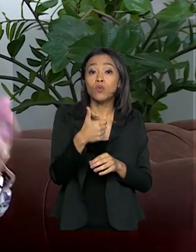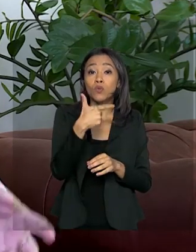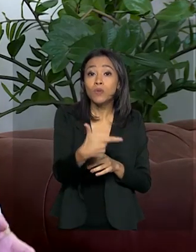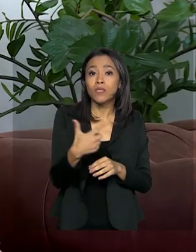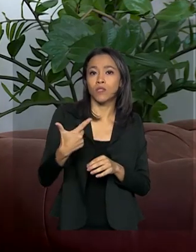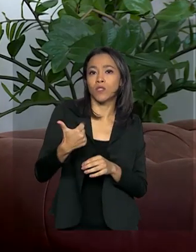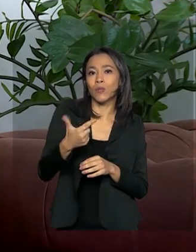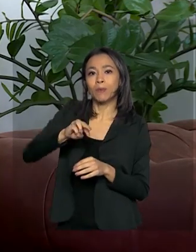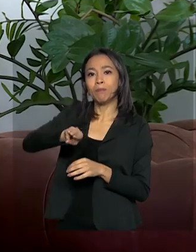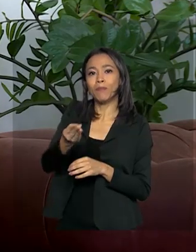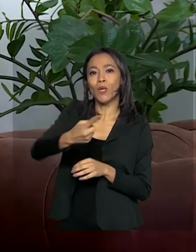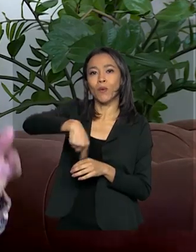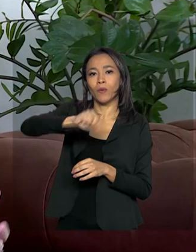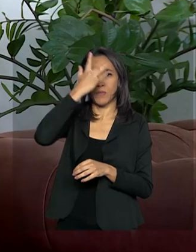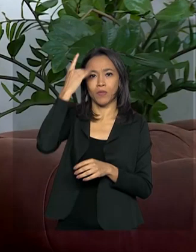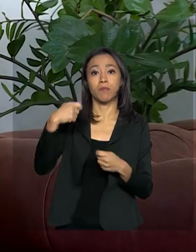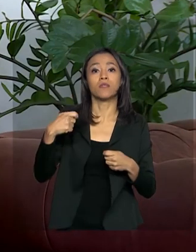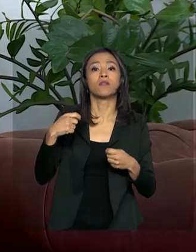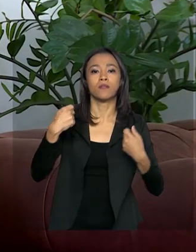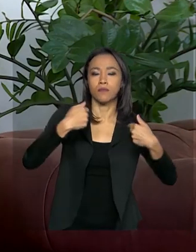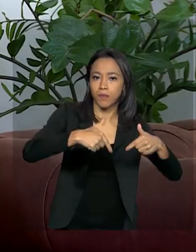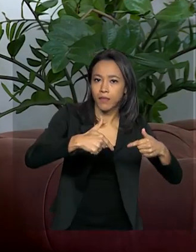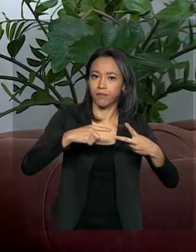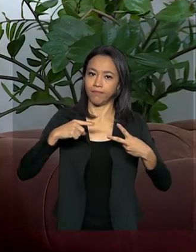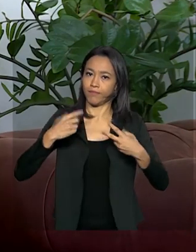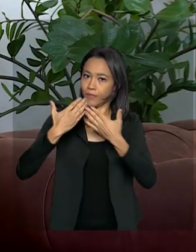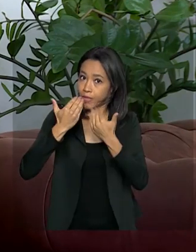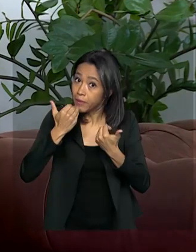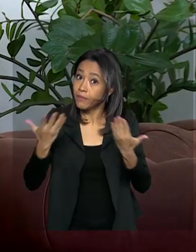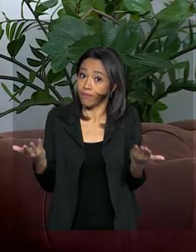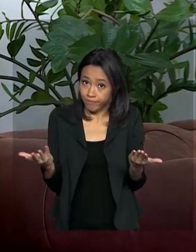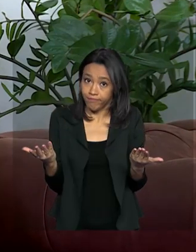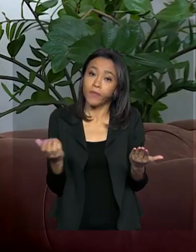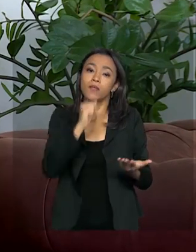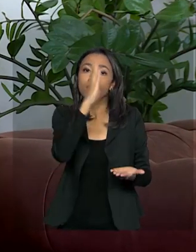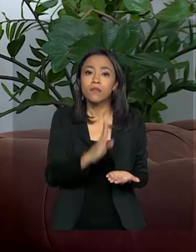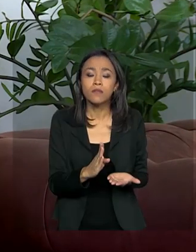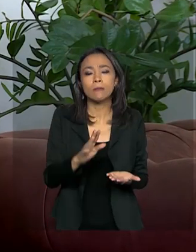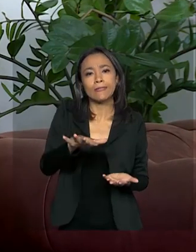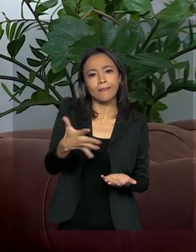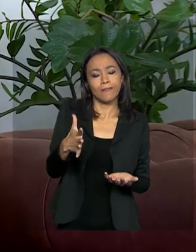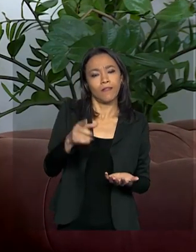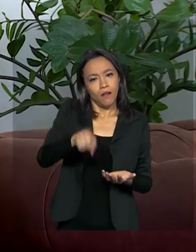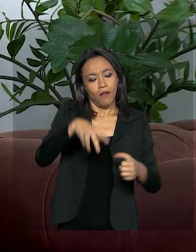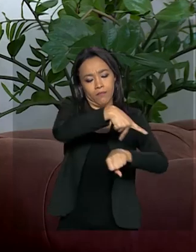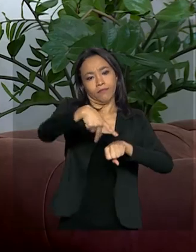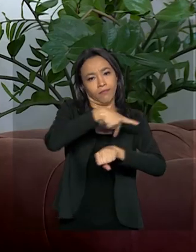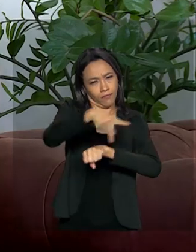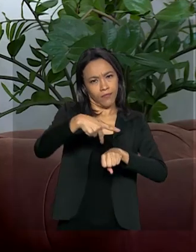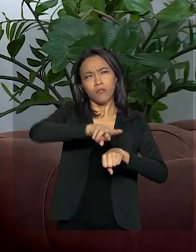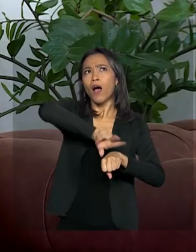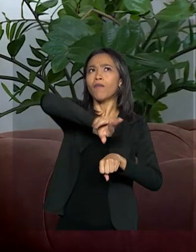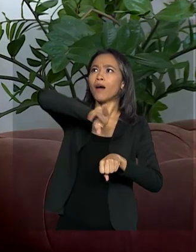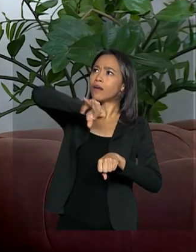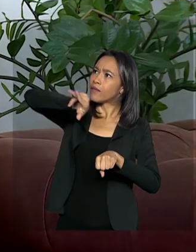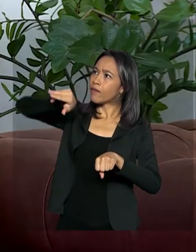pessoas que precisam de emprego que precisam de alimentos e o brasil talvez seja o país dos